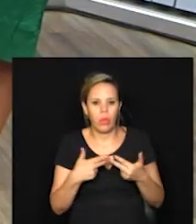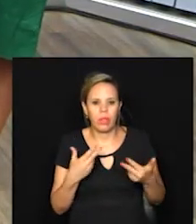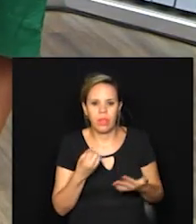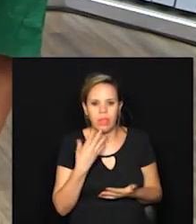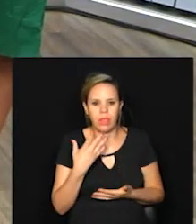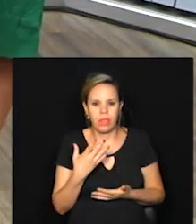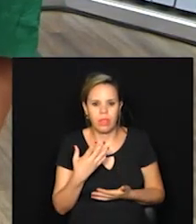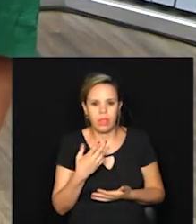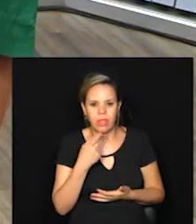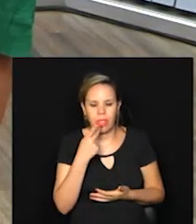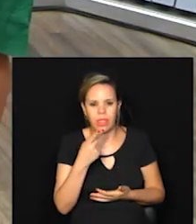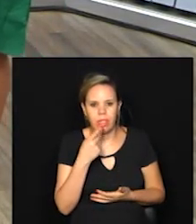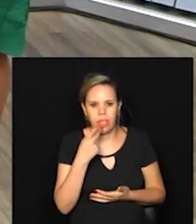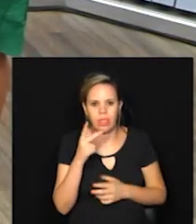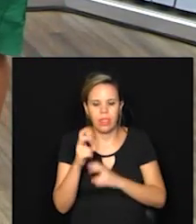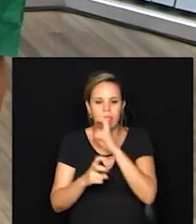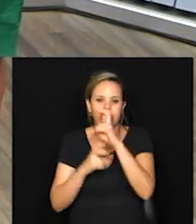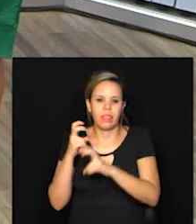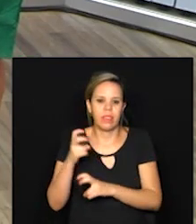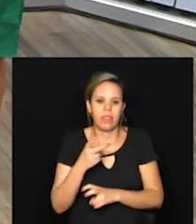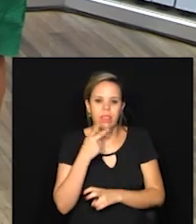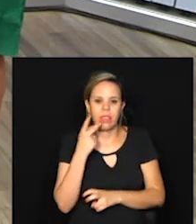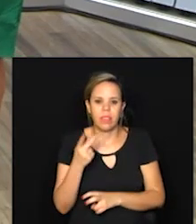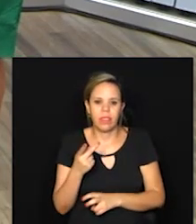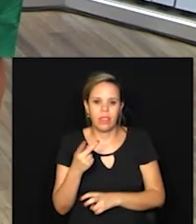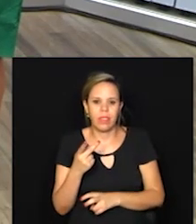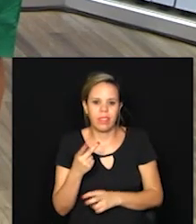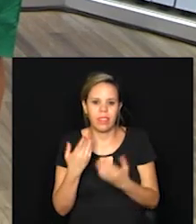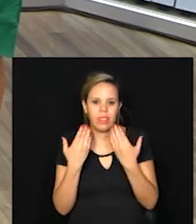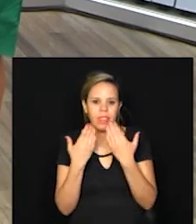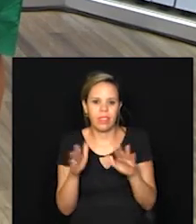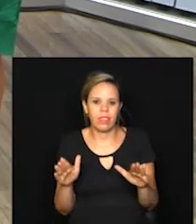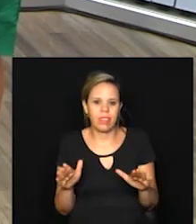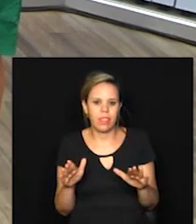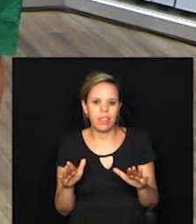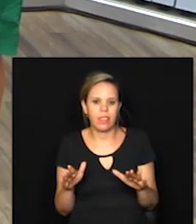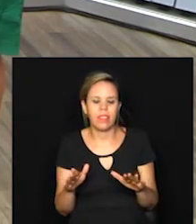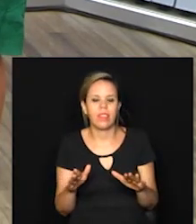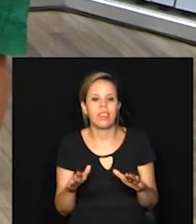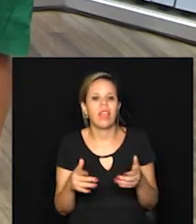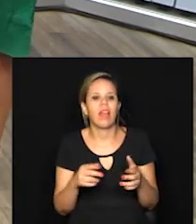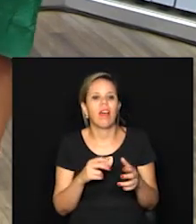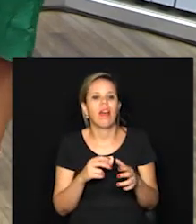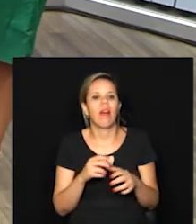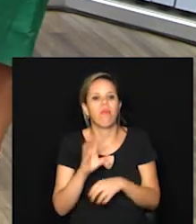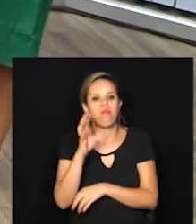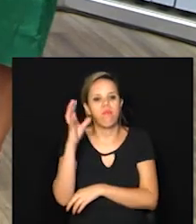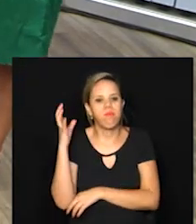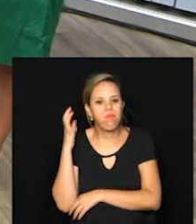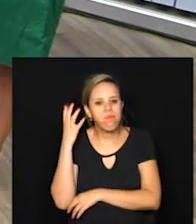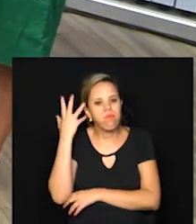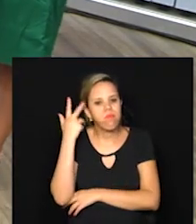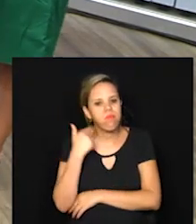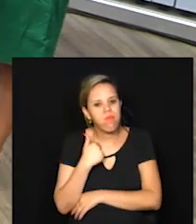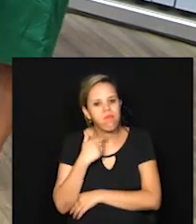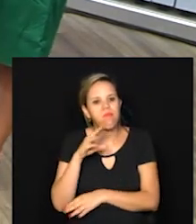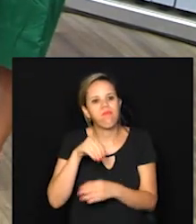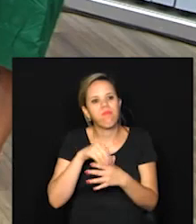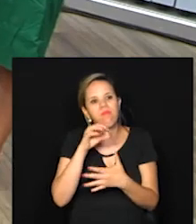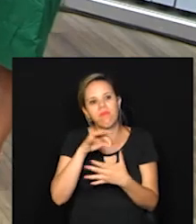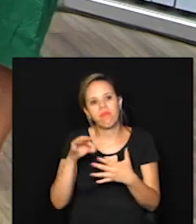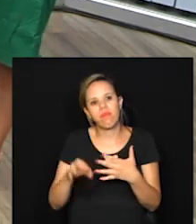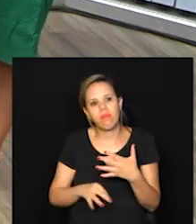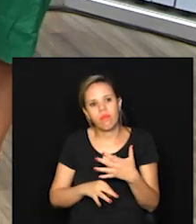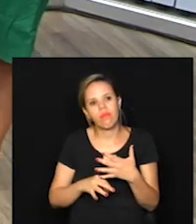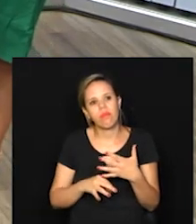porque a gente falou do parque, né, dos parques, da abertura dos parques, e o Bosque dos Jequitibás está entre eles. Então, sobre